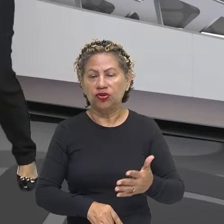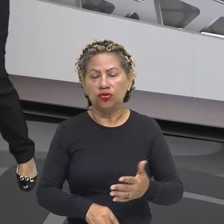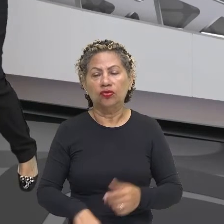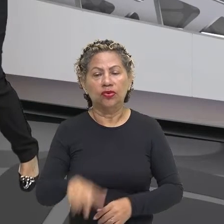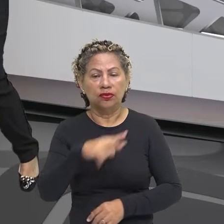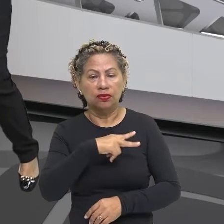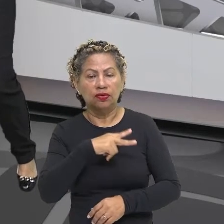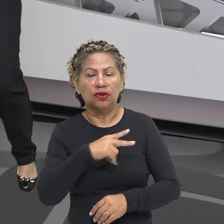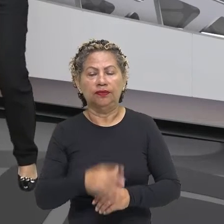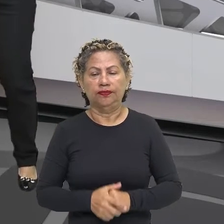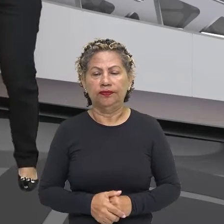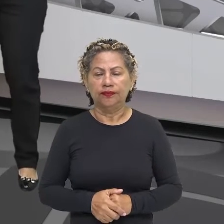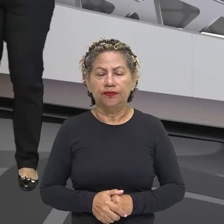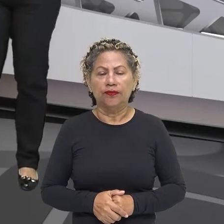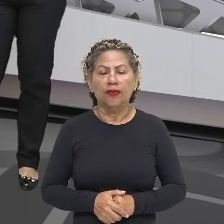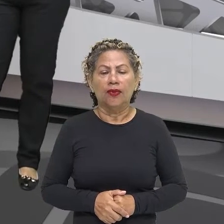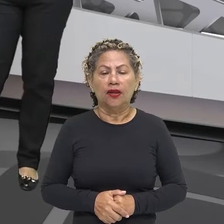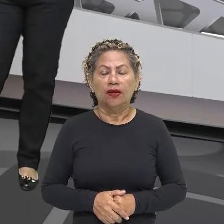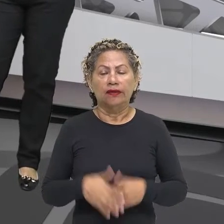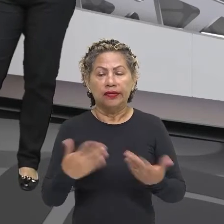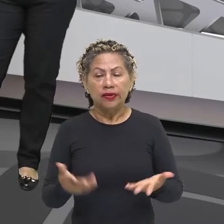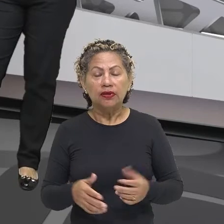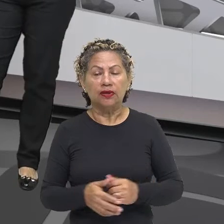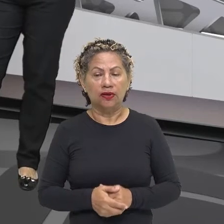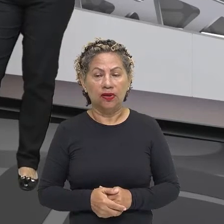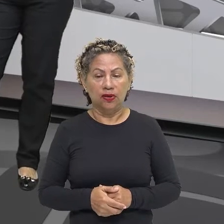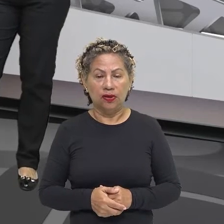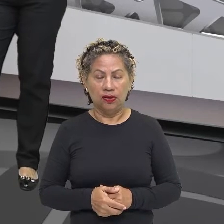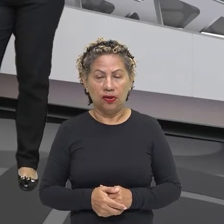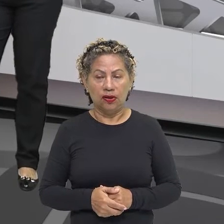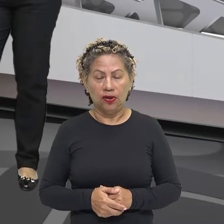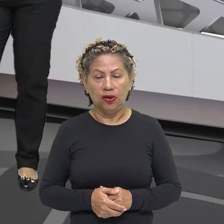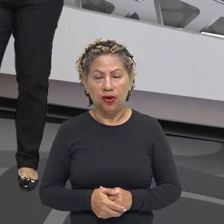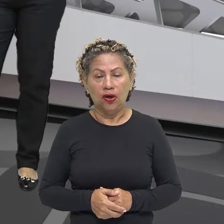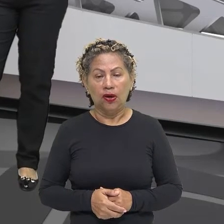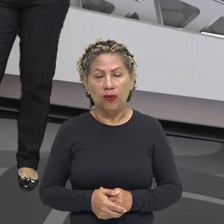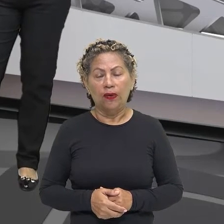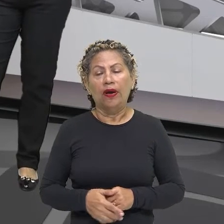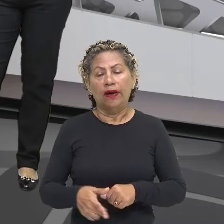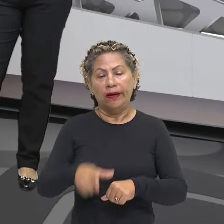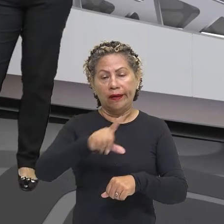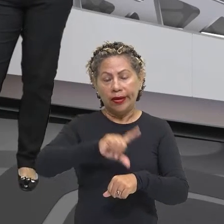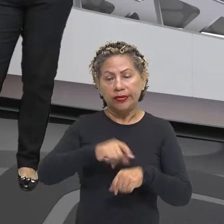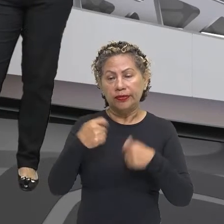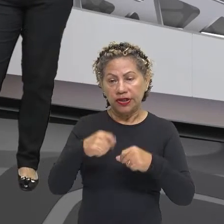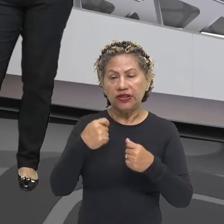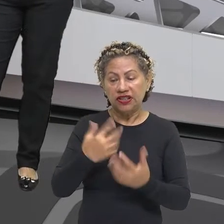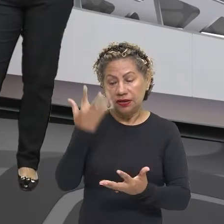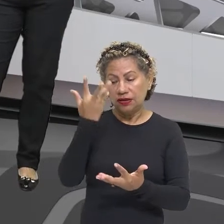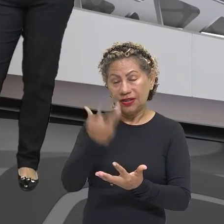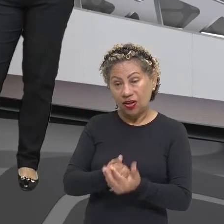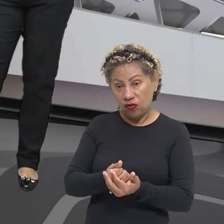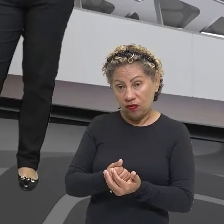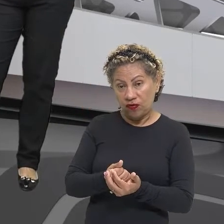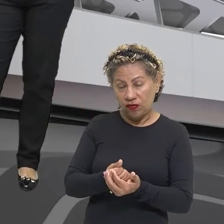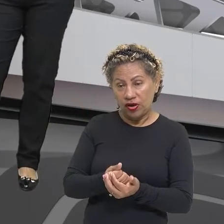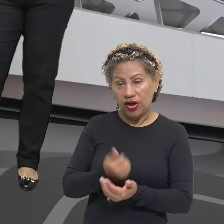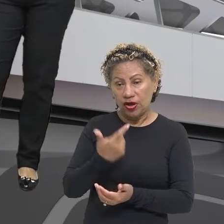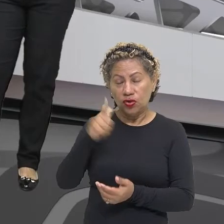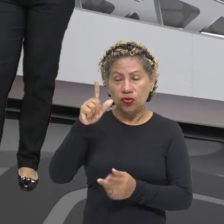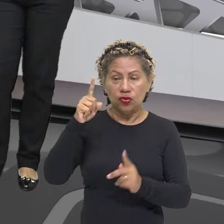sobre ransomware, malware, spam, né, que são ataques, tá? Os nossos computadores trazem